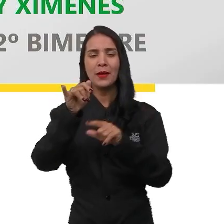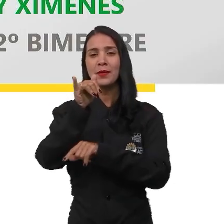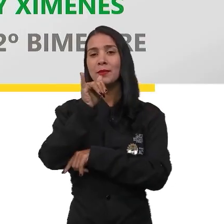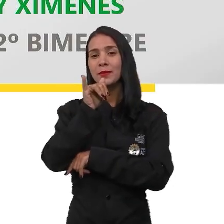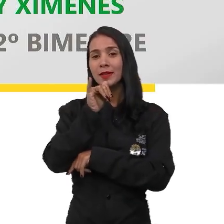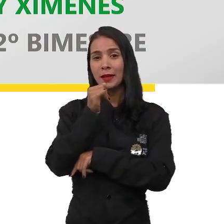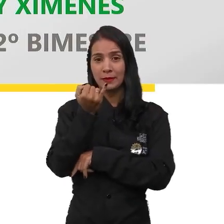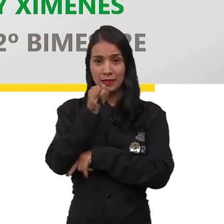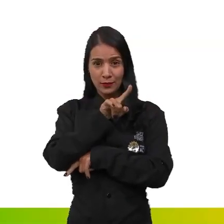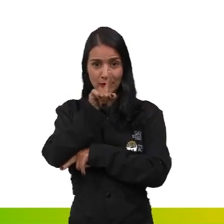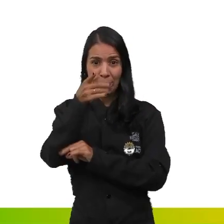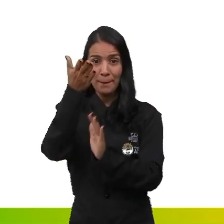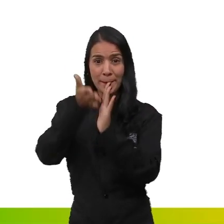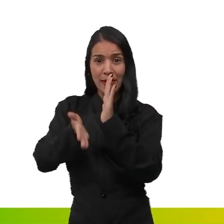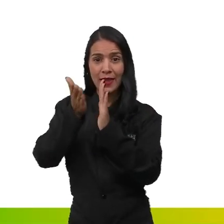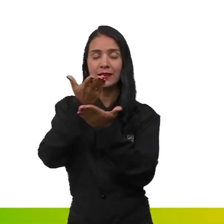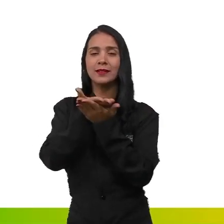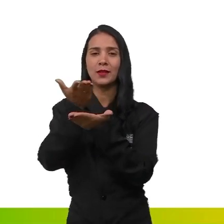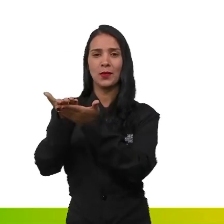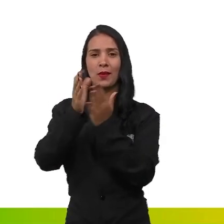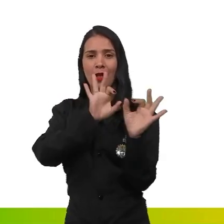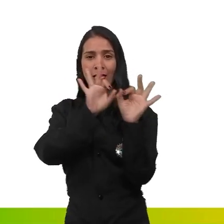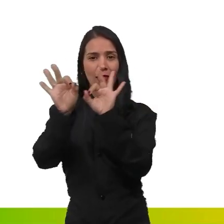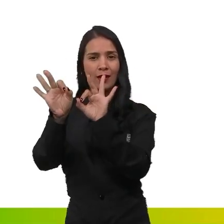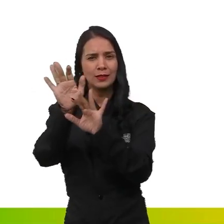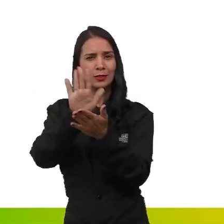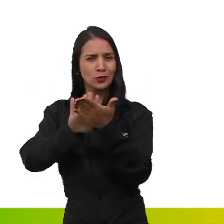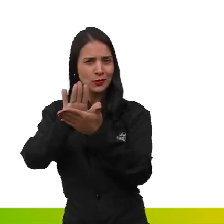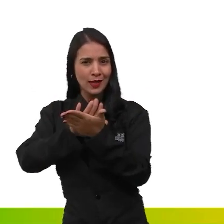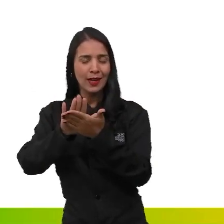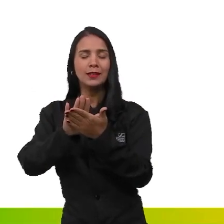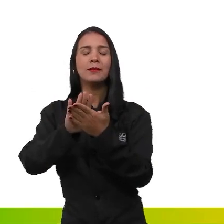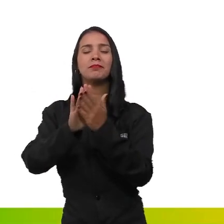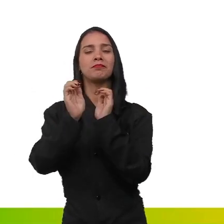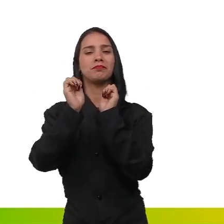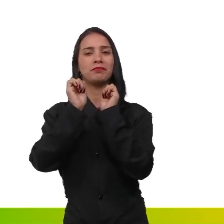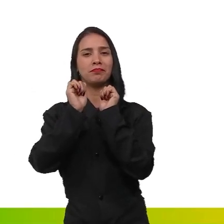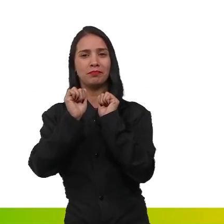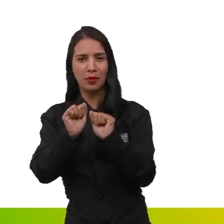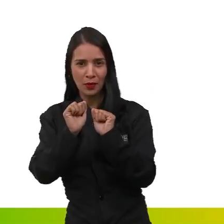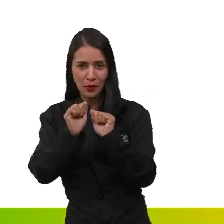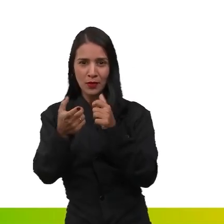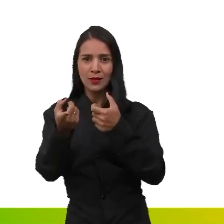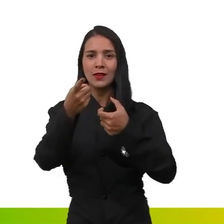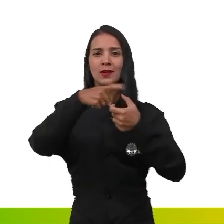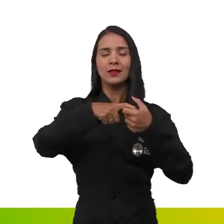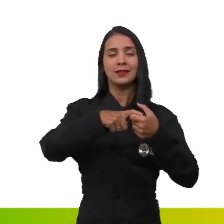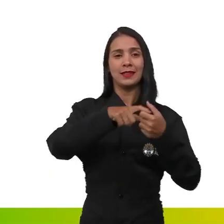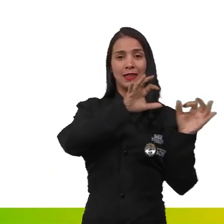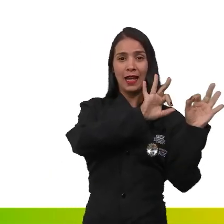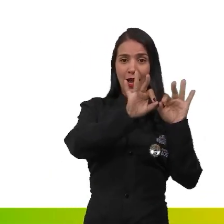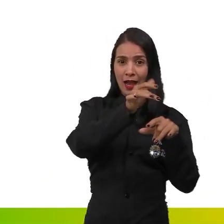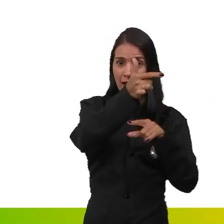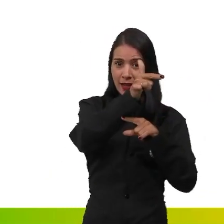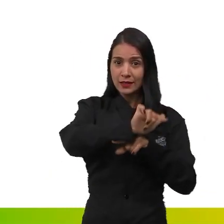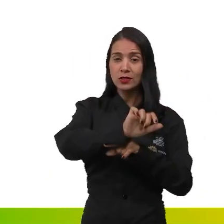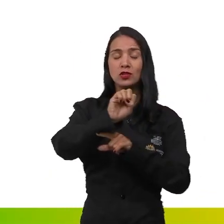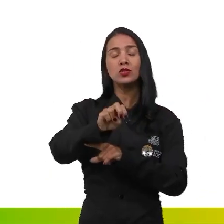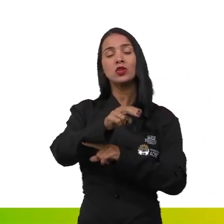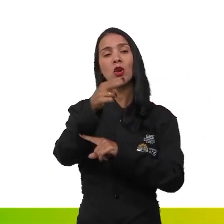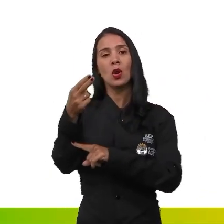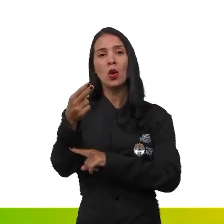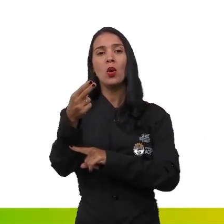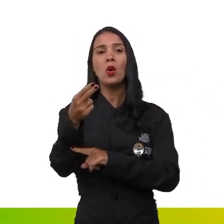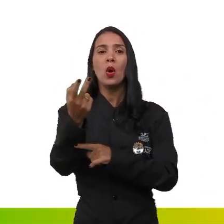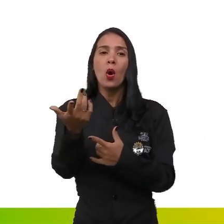não tenha assistido a essa aula, eu tenho aqui um resumão do que seria a coesão e a coerência, e a